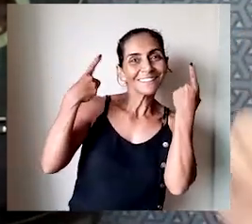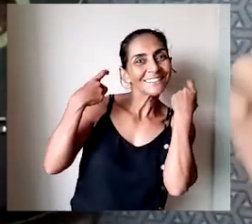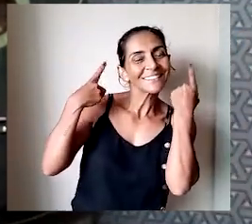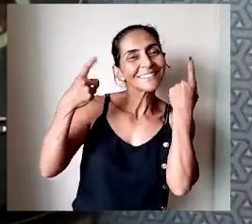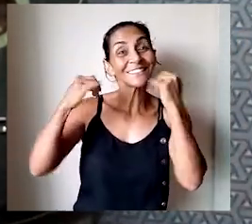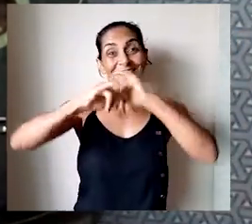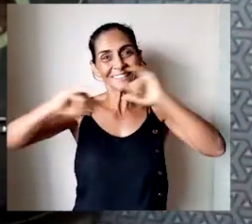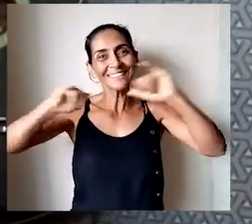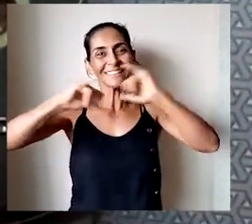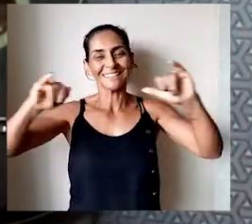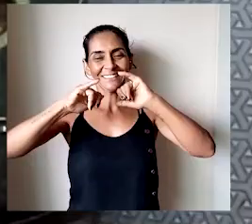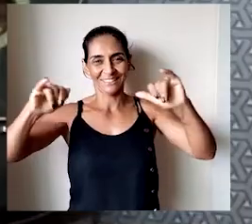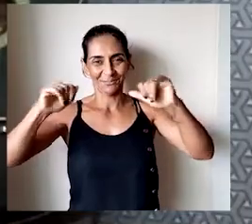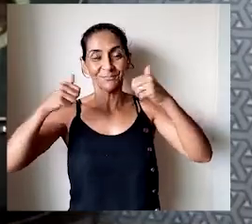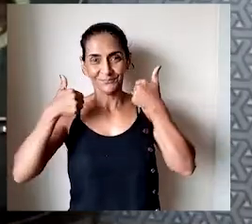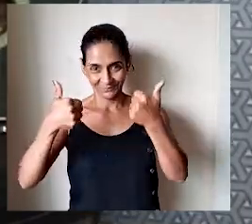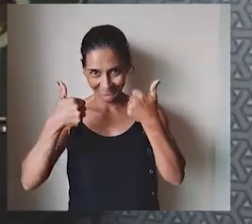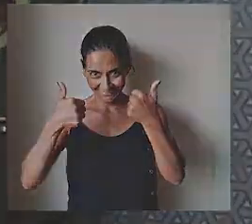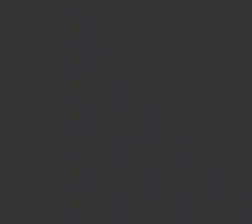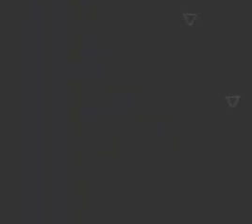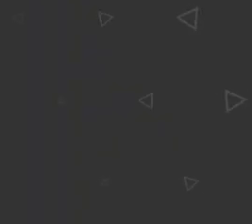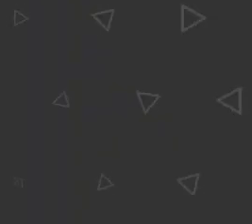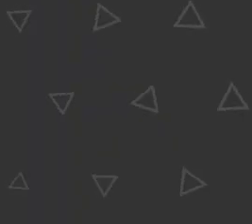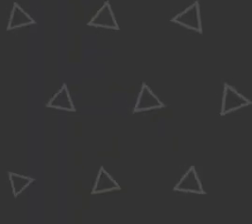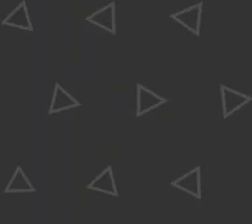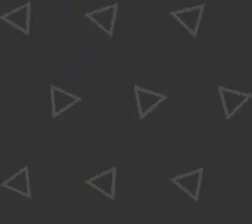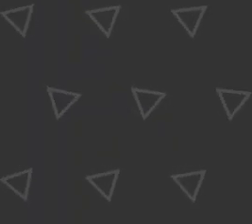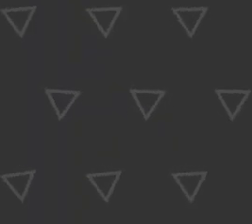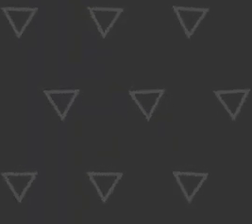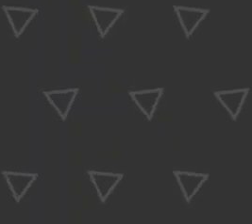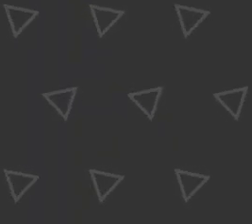o sininho para receber todas as nossas notificações.